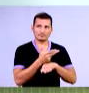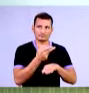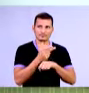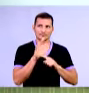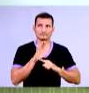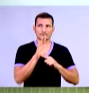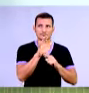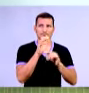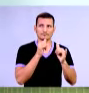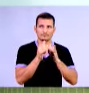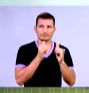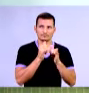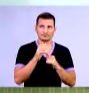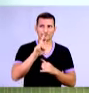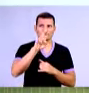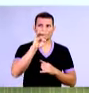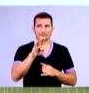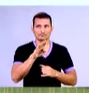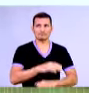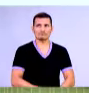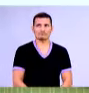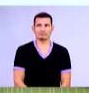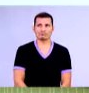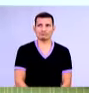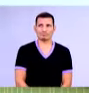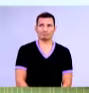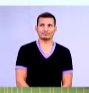de informações na web.